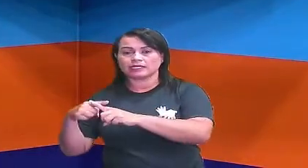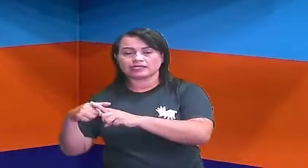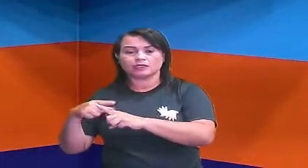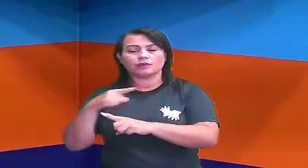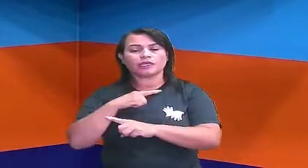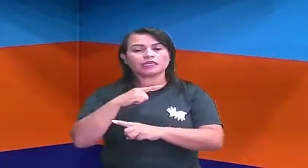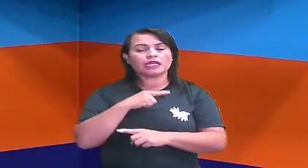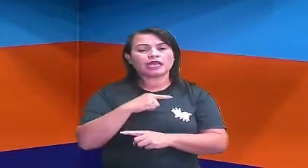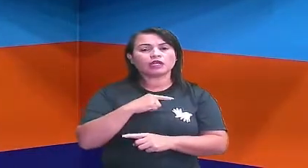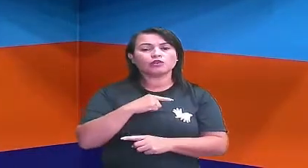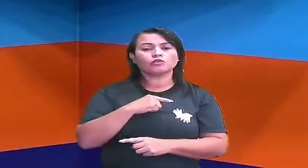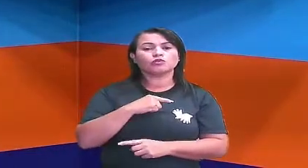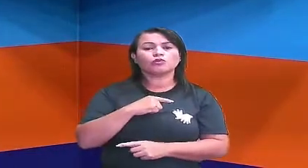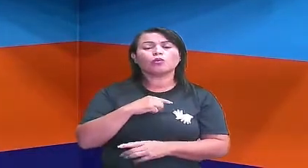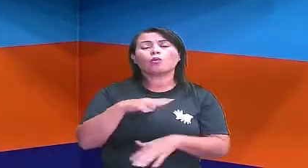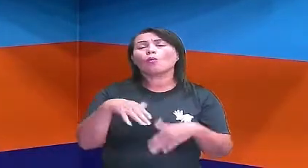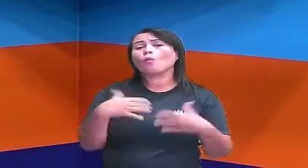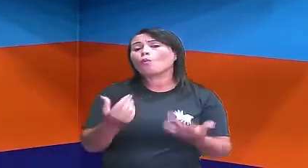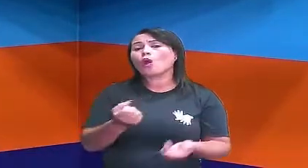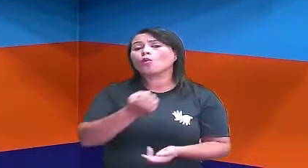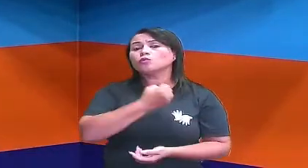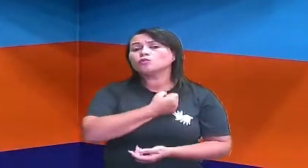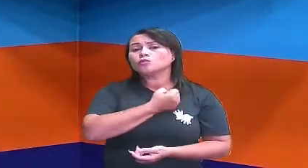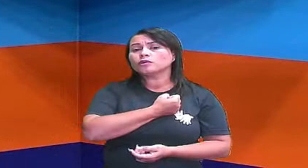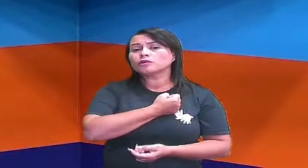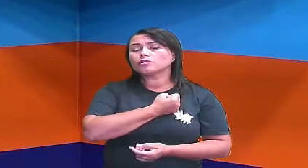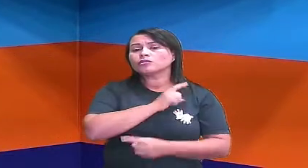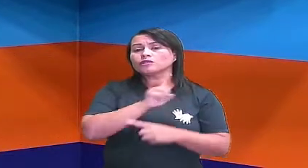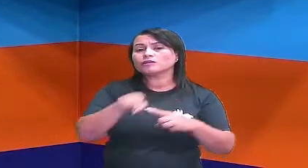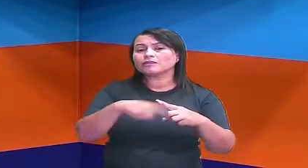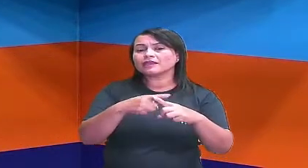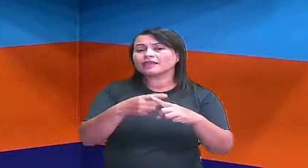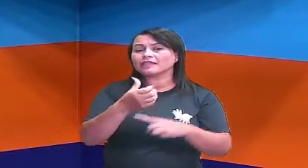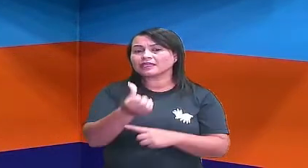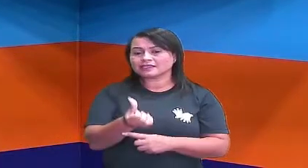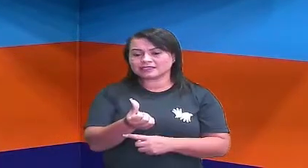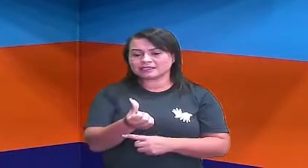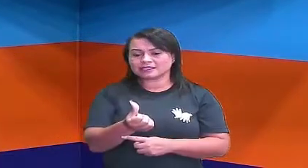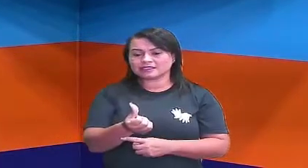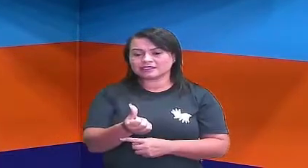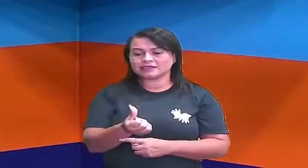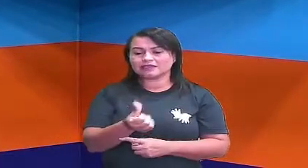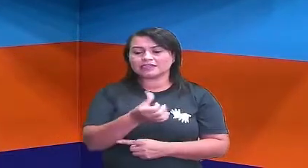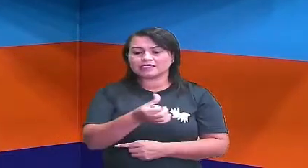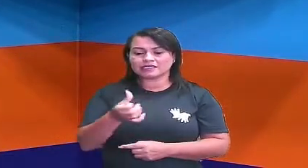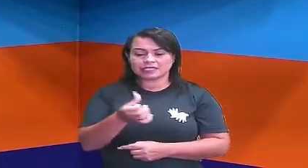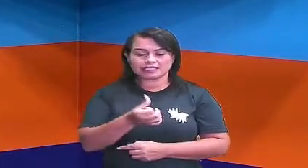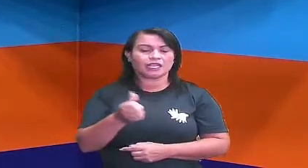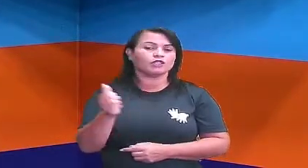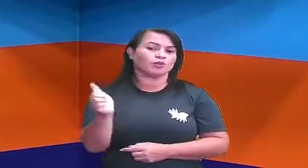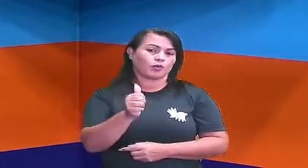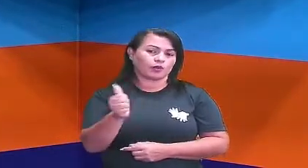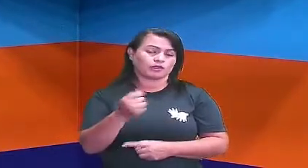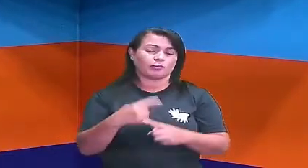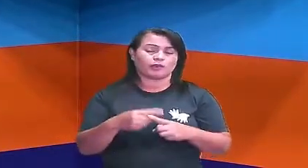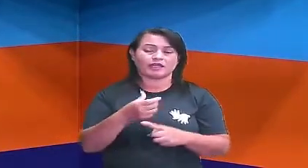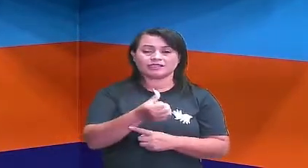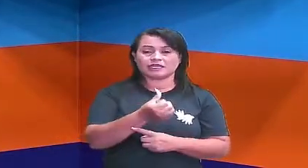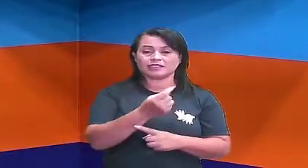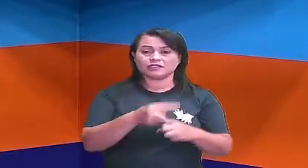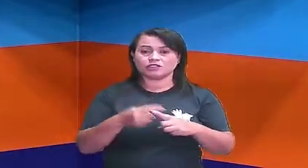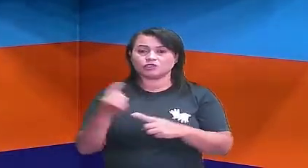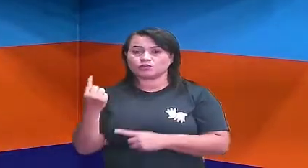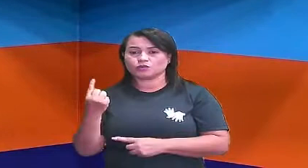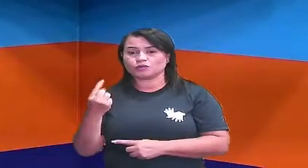número multiplicado a 6 vai dar 66, o número 11, ok? Porque, ó, 6 vezes 1, 6,